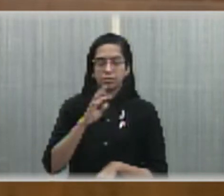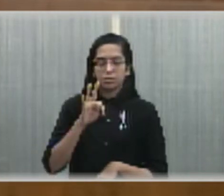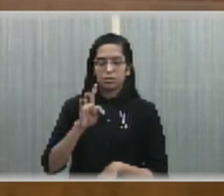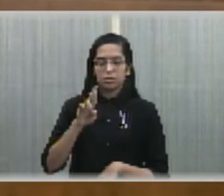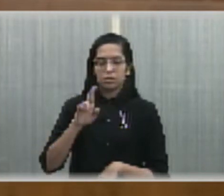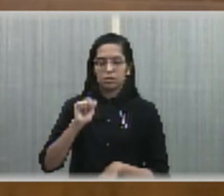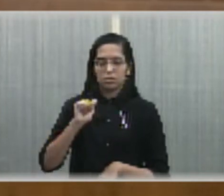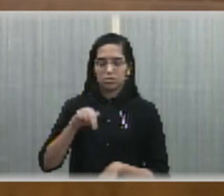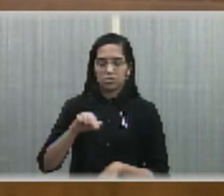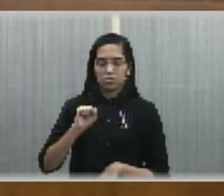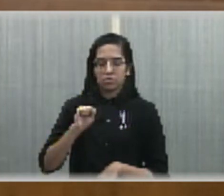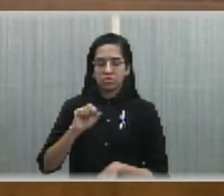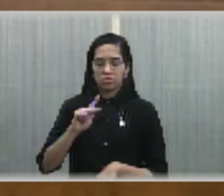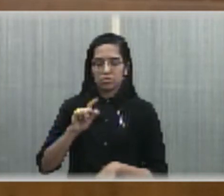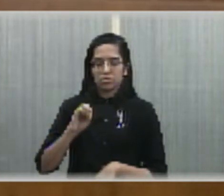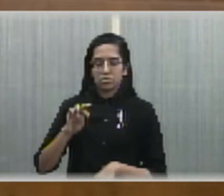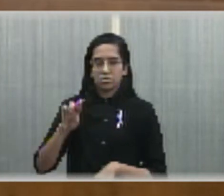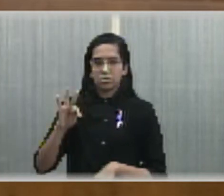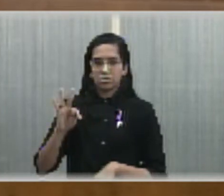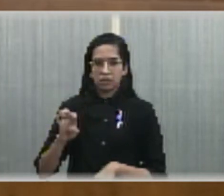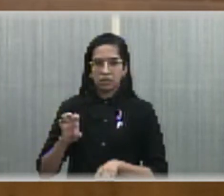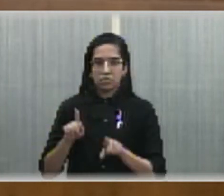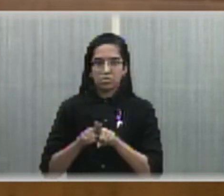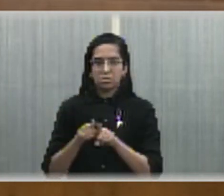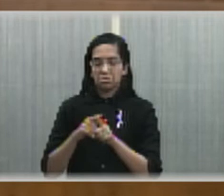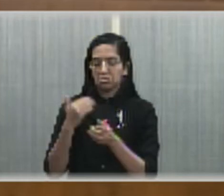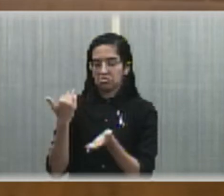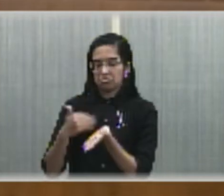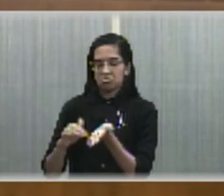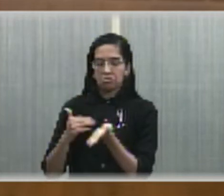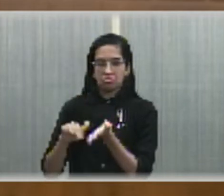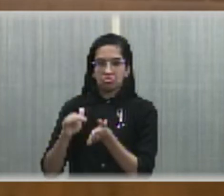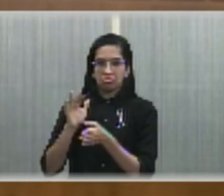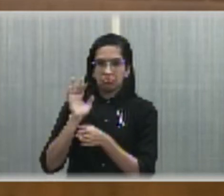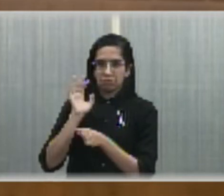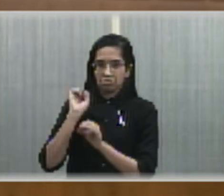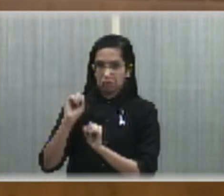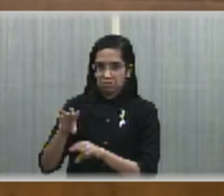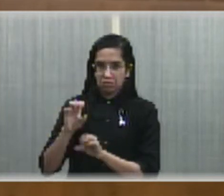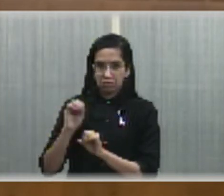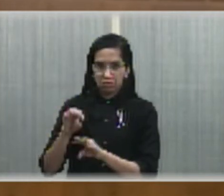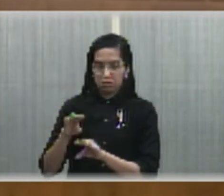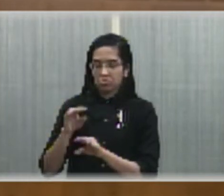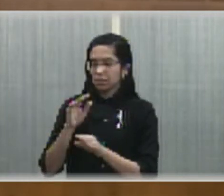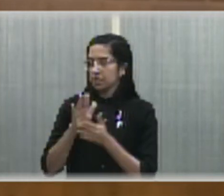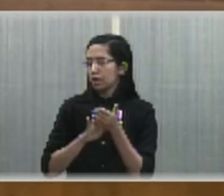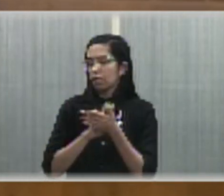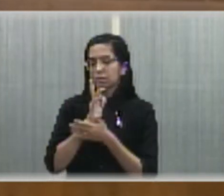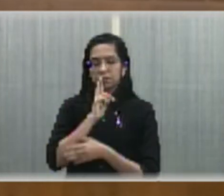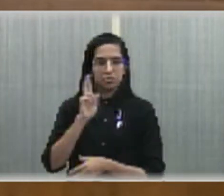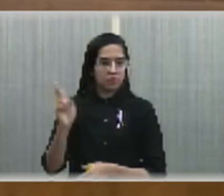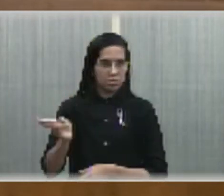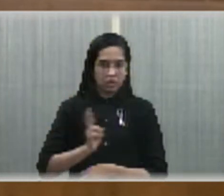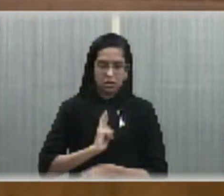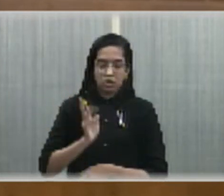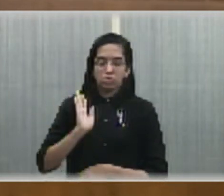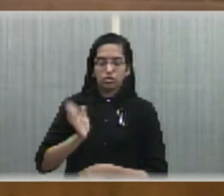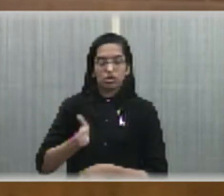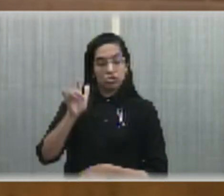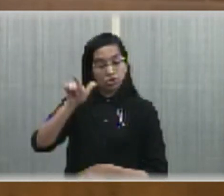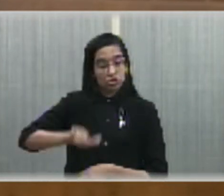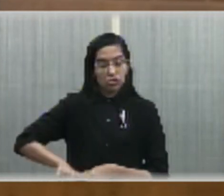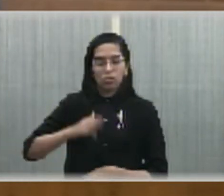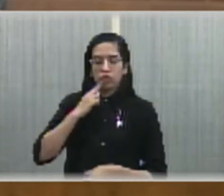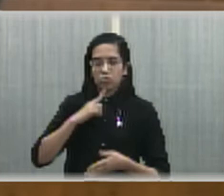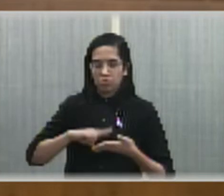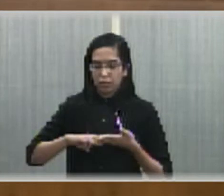ano, a Secretaria de Educação nunca respondeu, já foi feito um novo agravo para a Secretaria de Educação